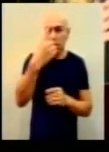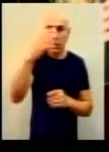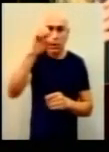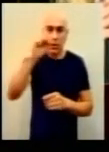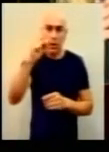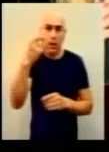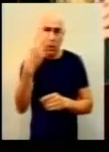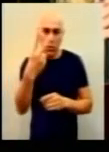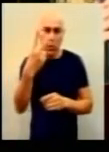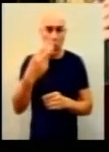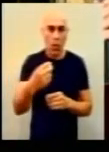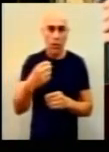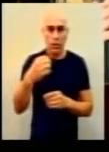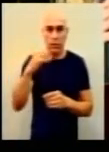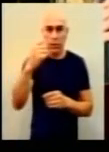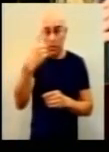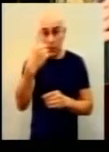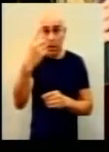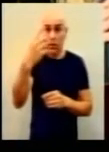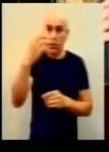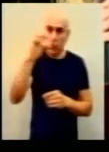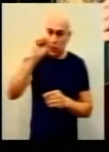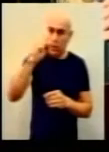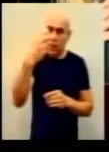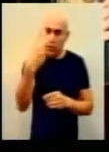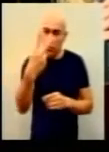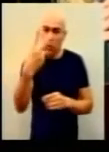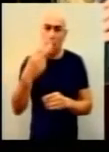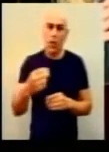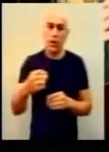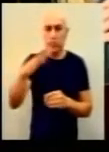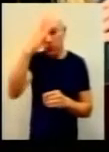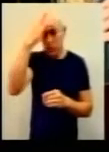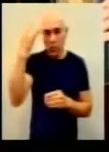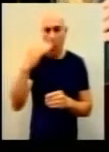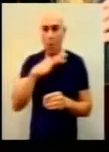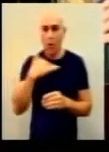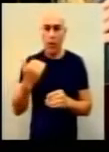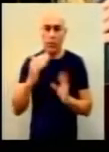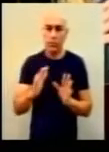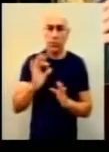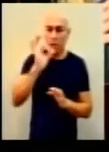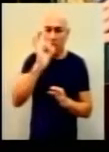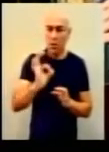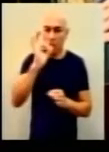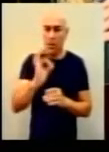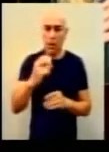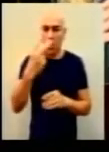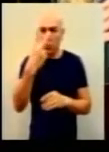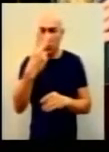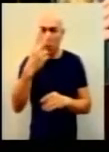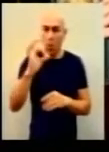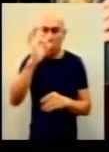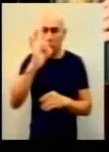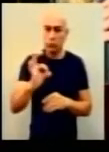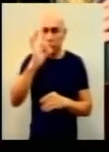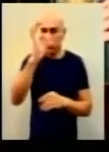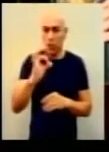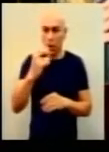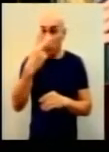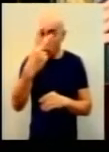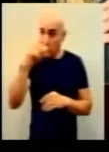182 óbitos, aqui está 181, desculpa, 182, uma variação de 1,6%, uma letalidade de 2,8%, como a gente já